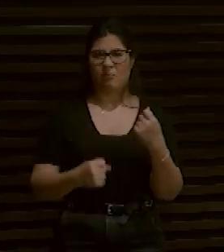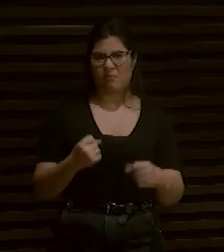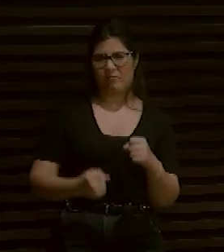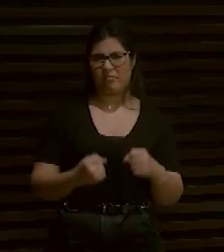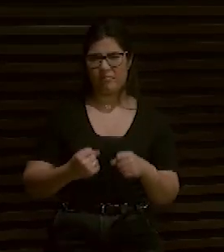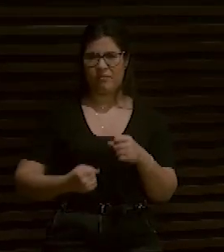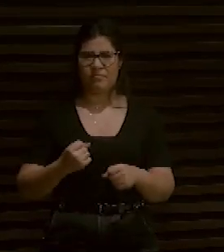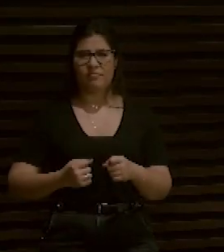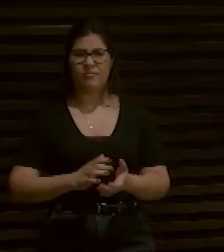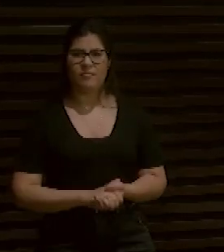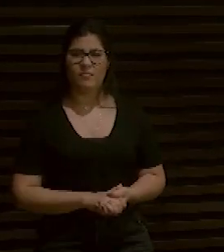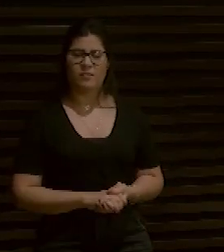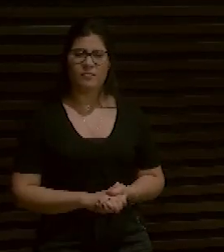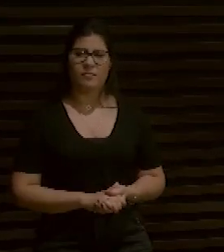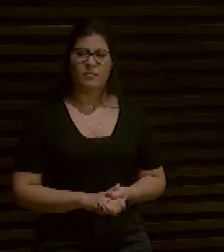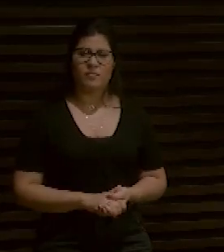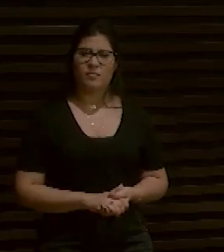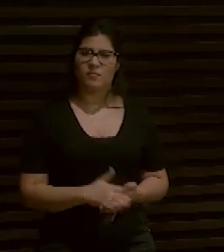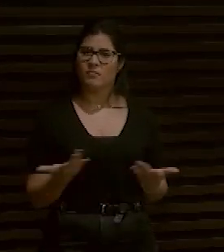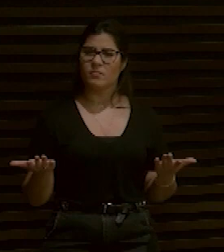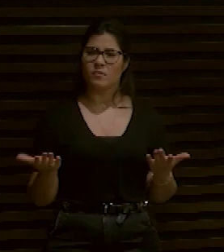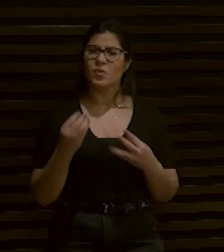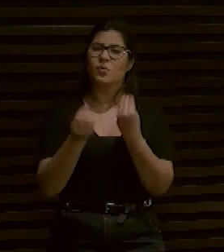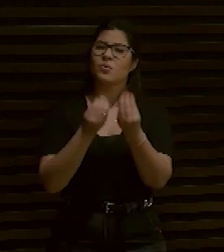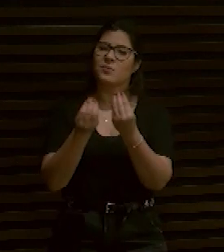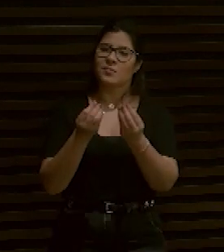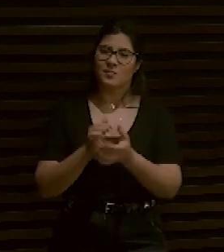fecha. Você fala, oh meu Deus.